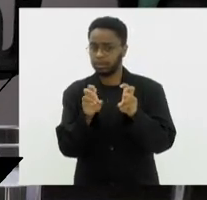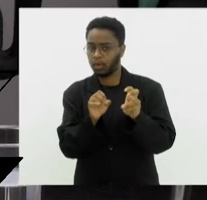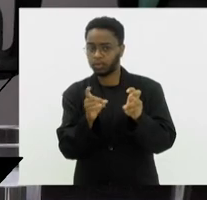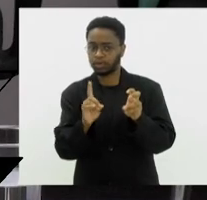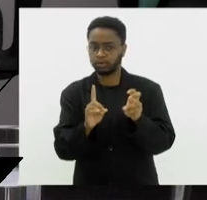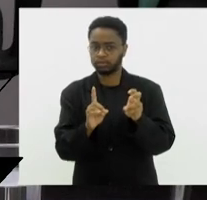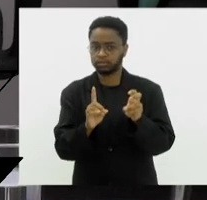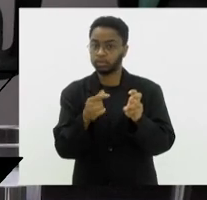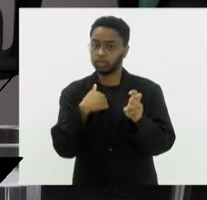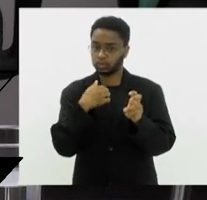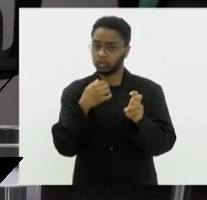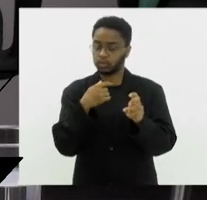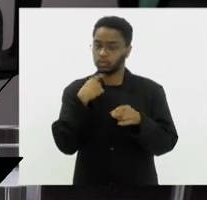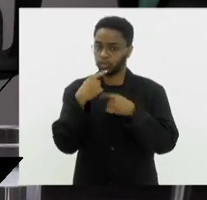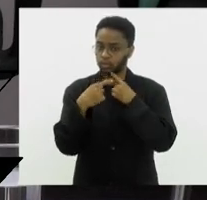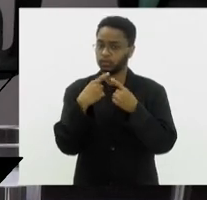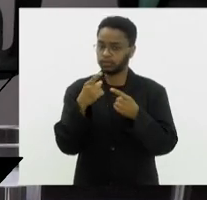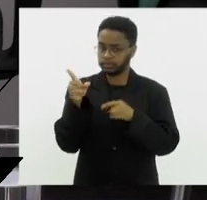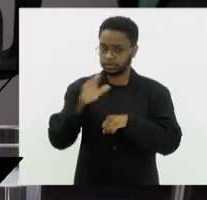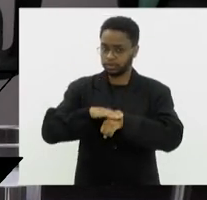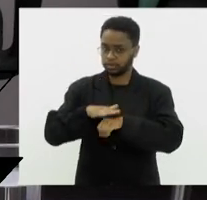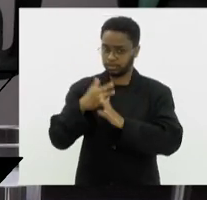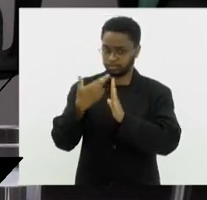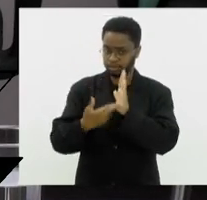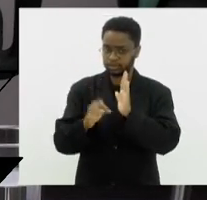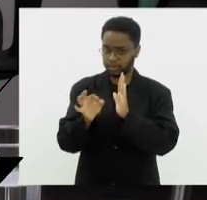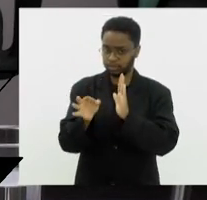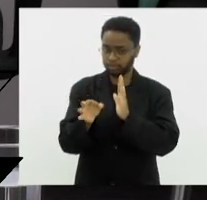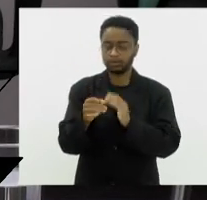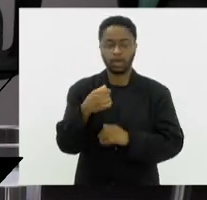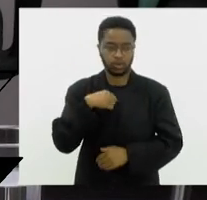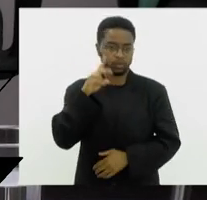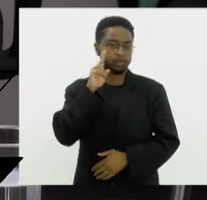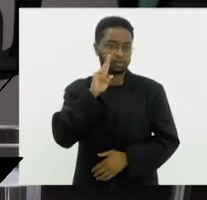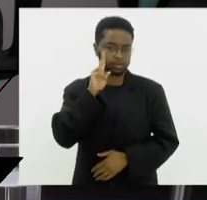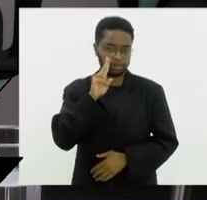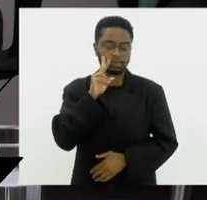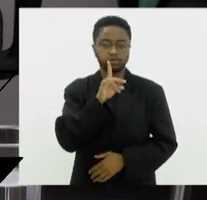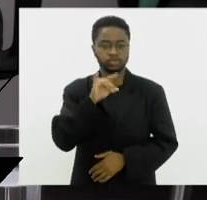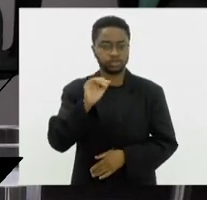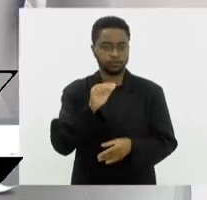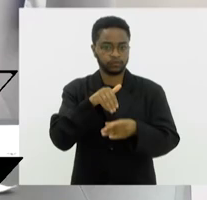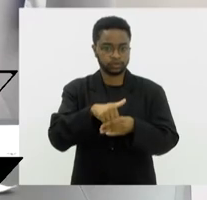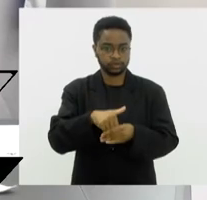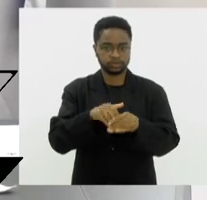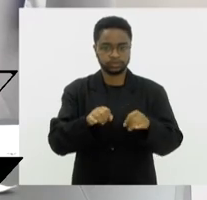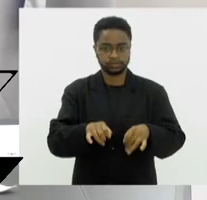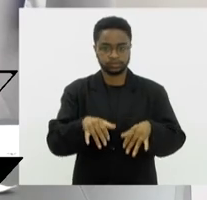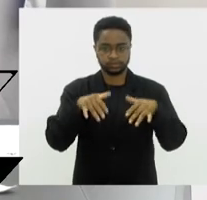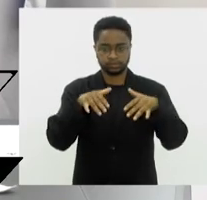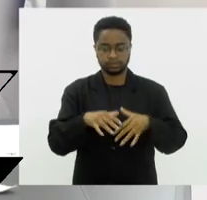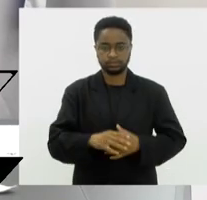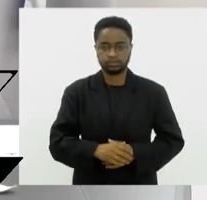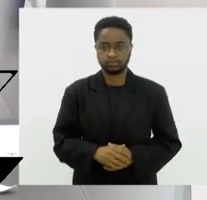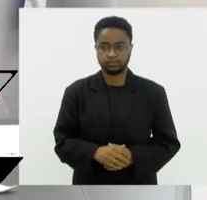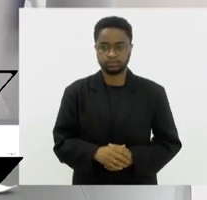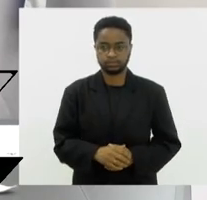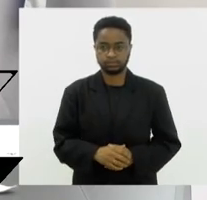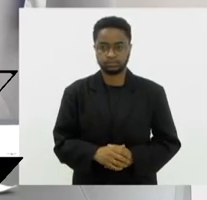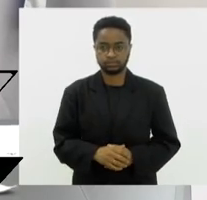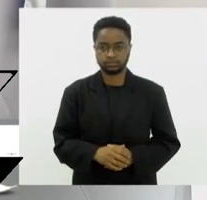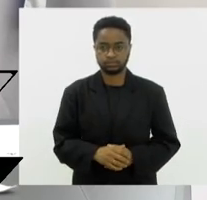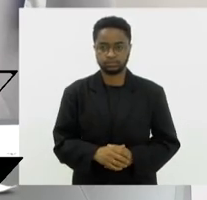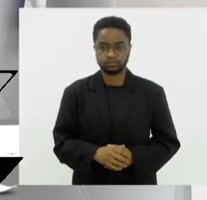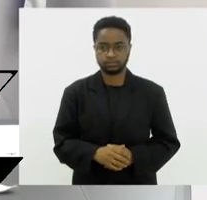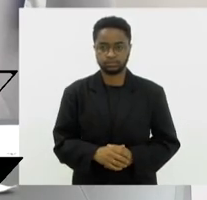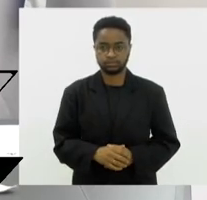dúvida. Eu lembro o relator foi Vossa Excelência? Eu lembro, foi. Eu lembro desse dia da votação em plenário. Eu vou fazer o seguinte,